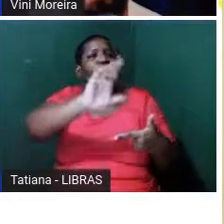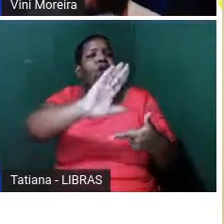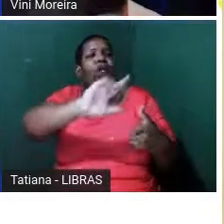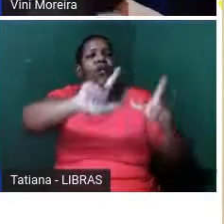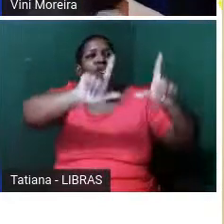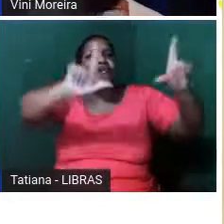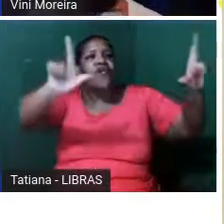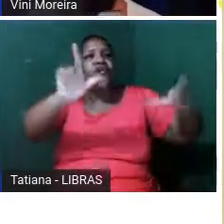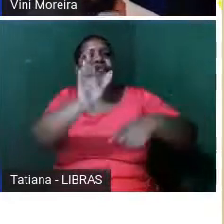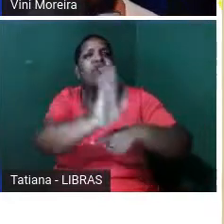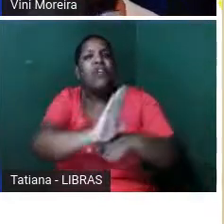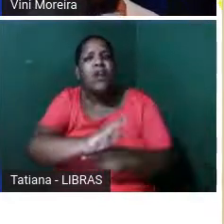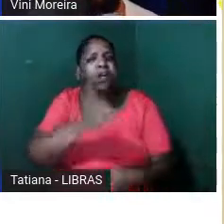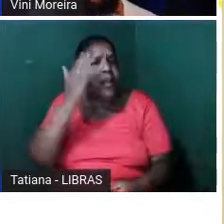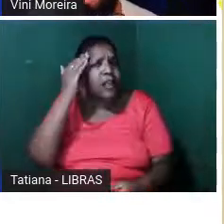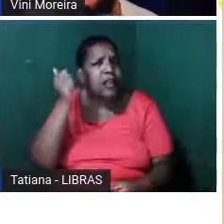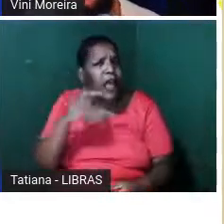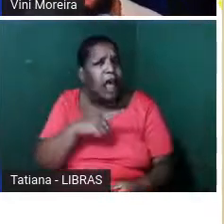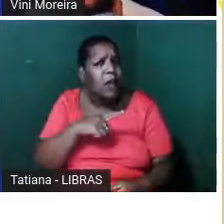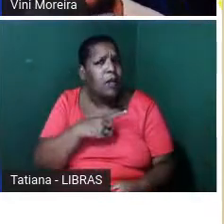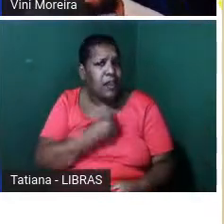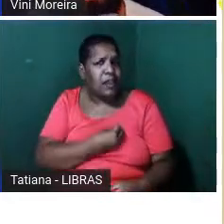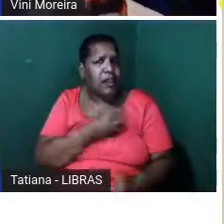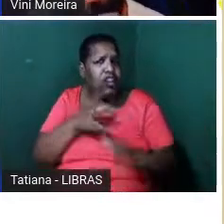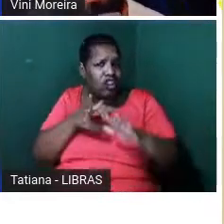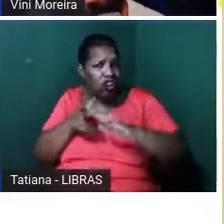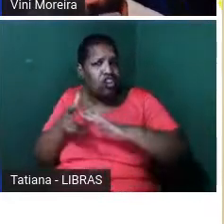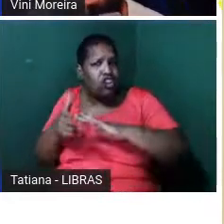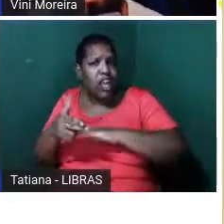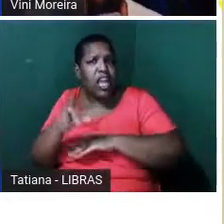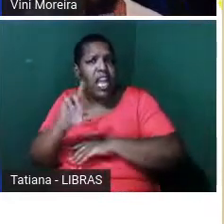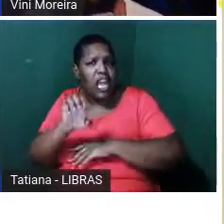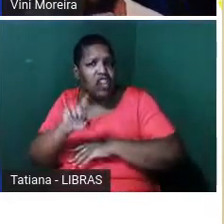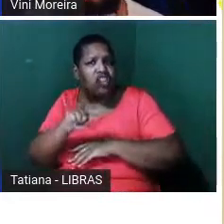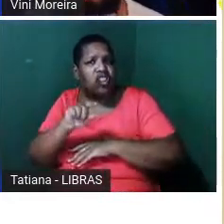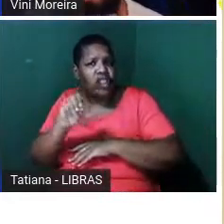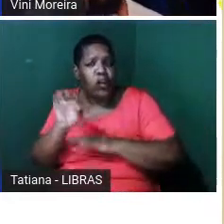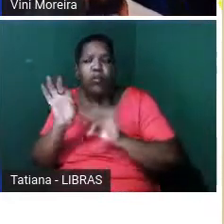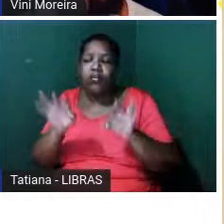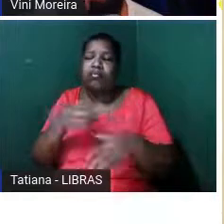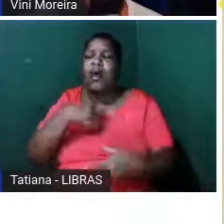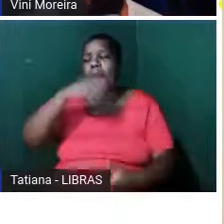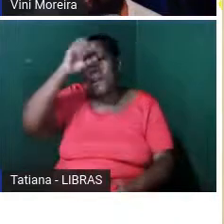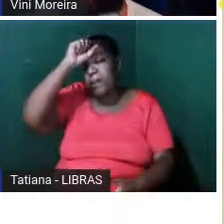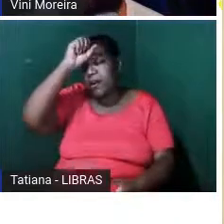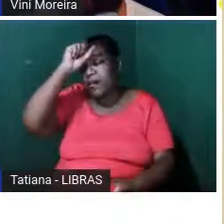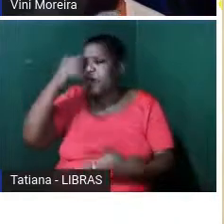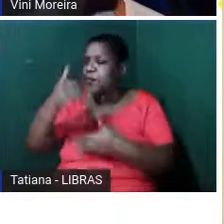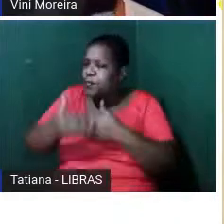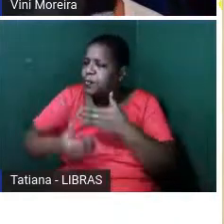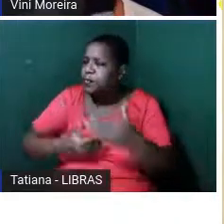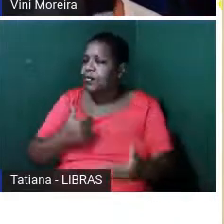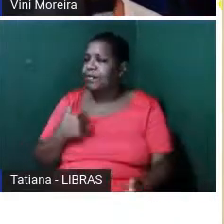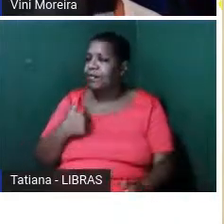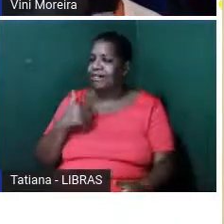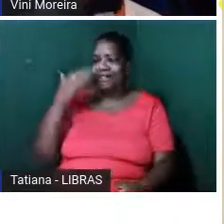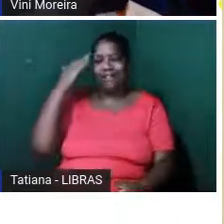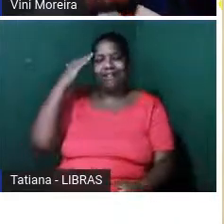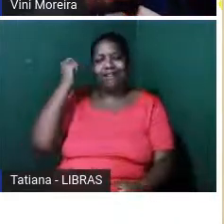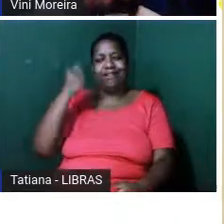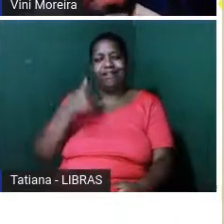que existe a edição E aí você começa a aprender e aí você vai achar que você sabe muito